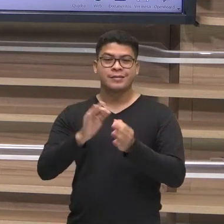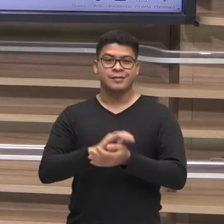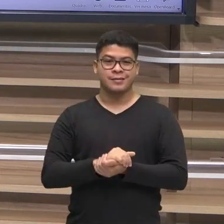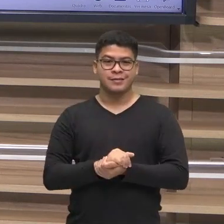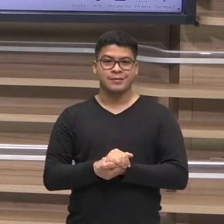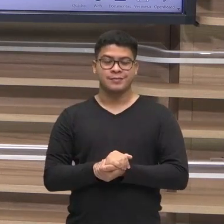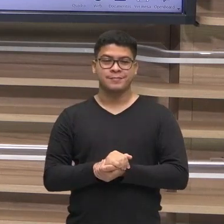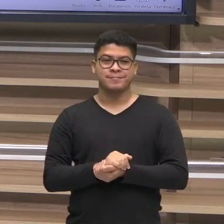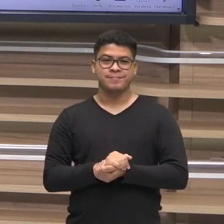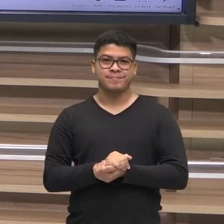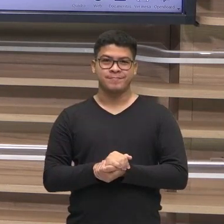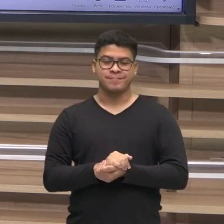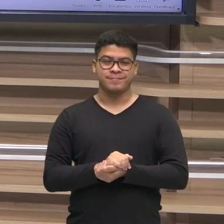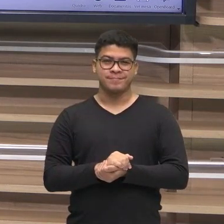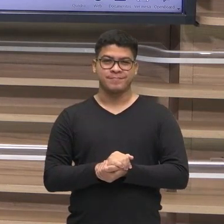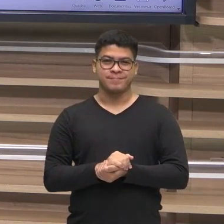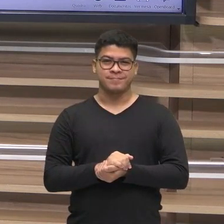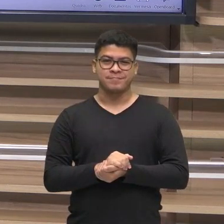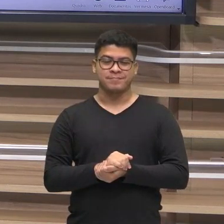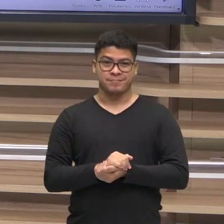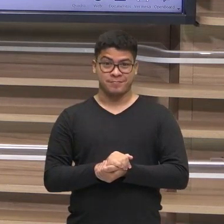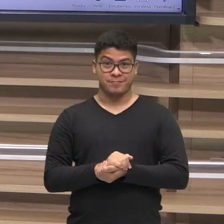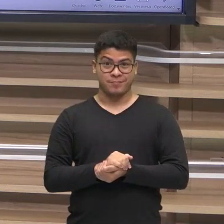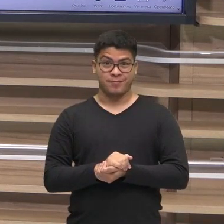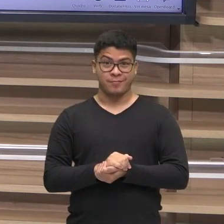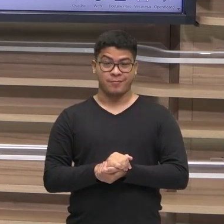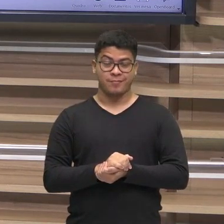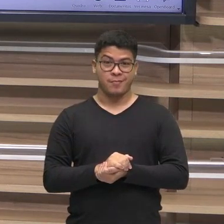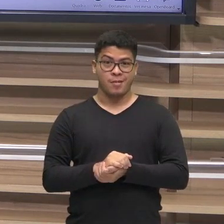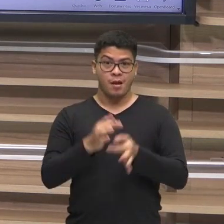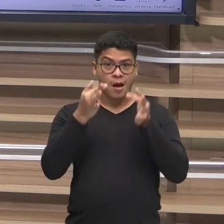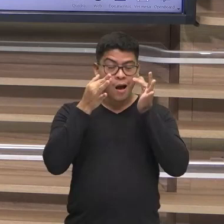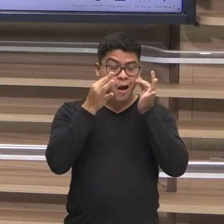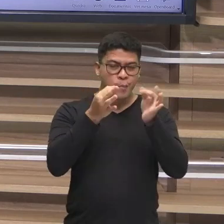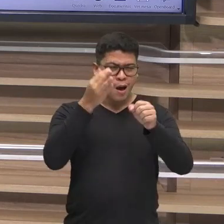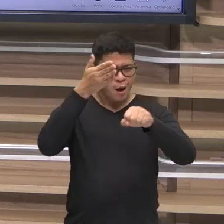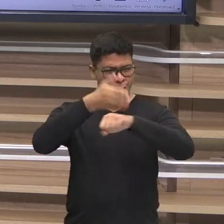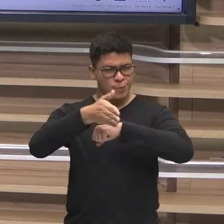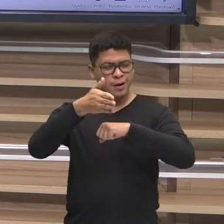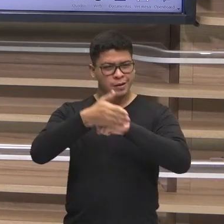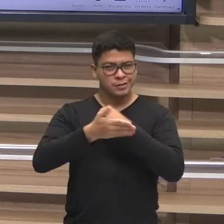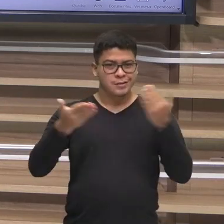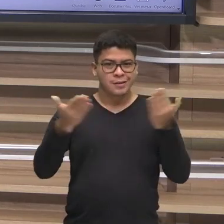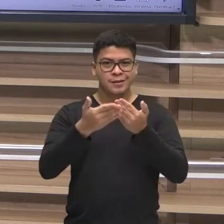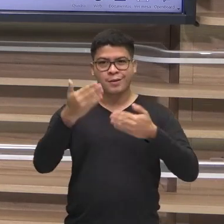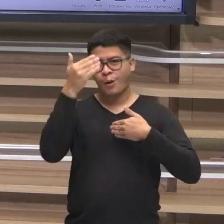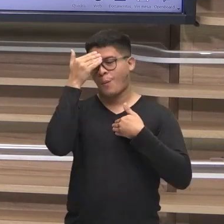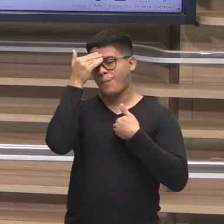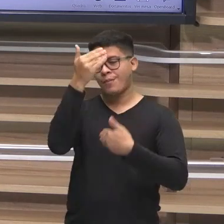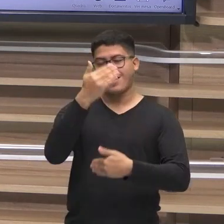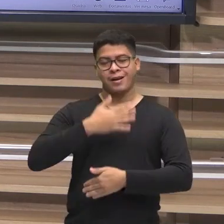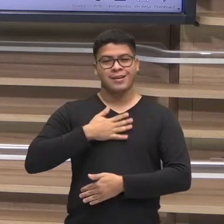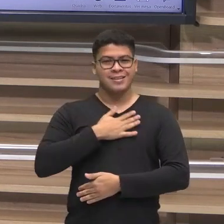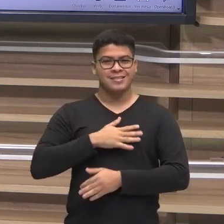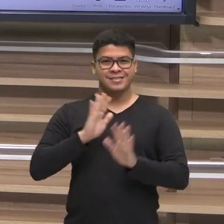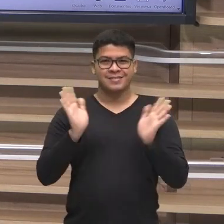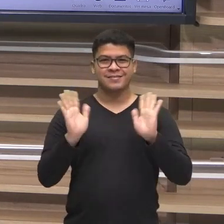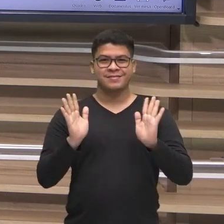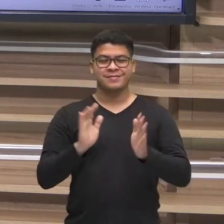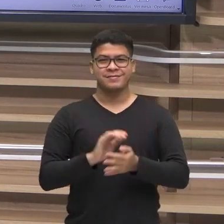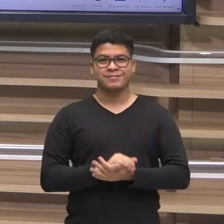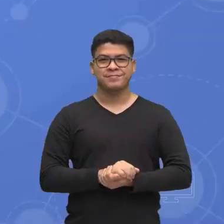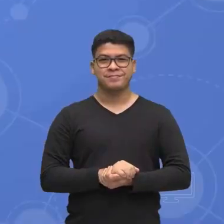com língua portuguesa. Então fiquem bastante atentos, participem. Thank you so much and bye